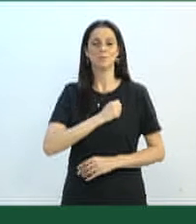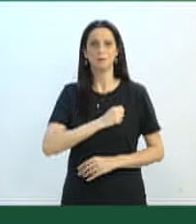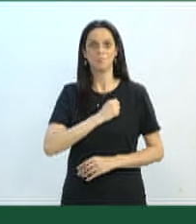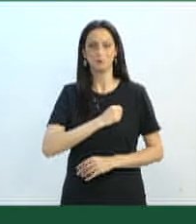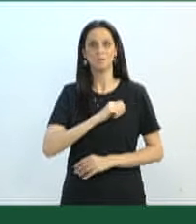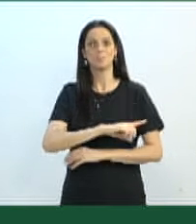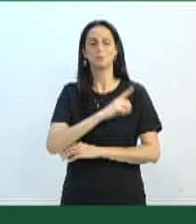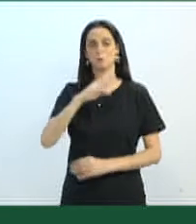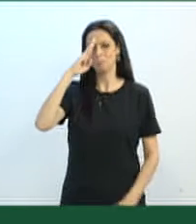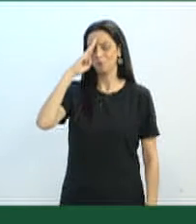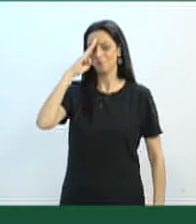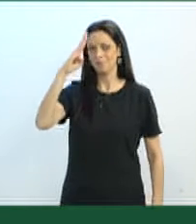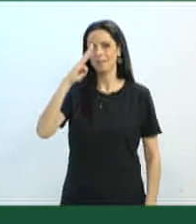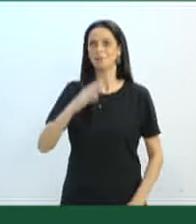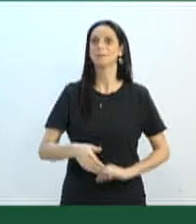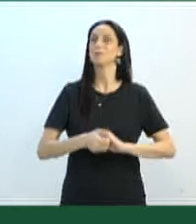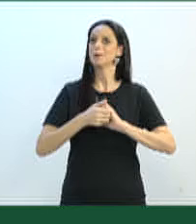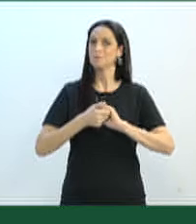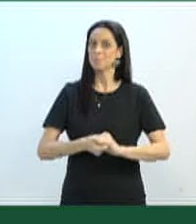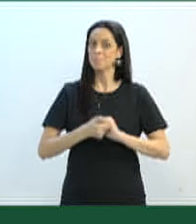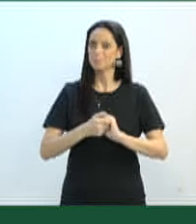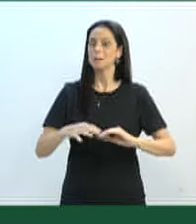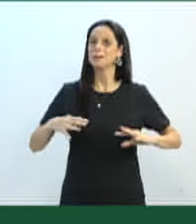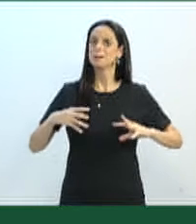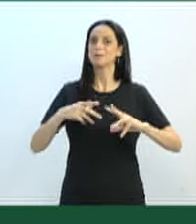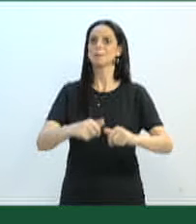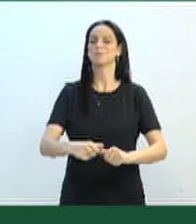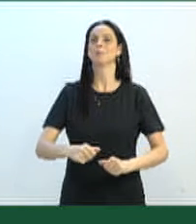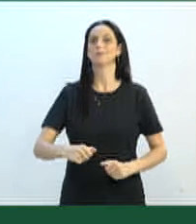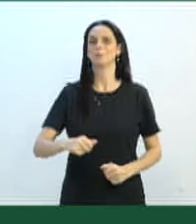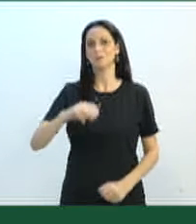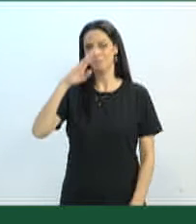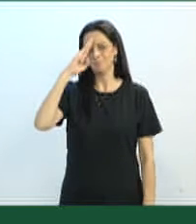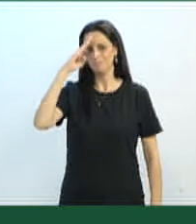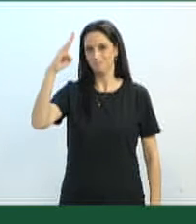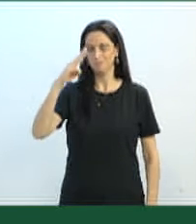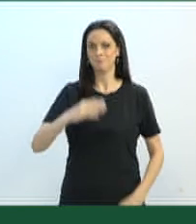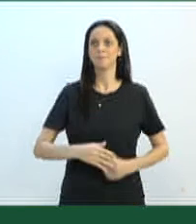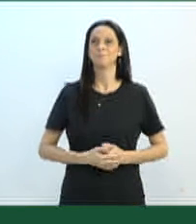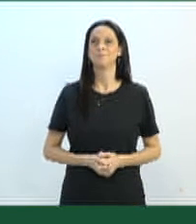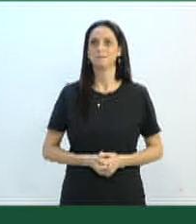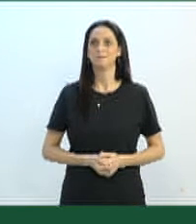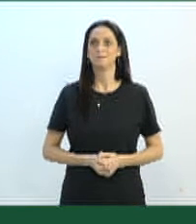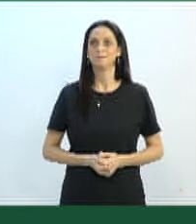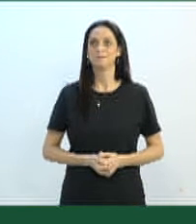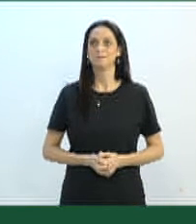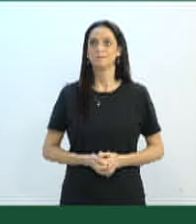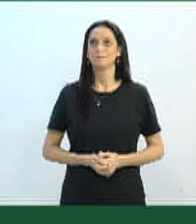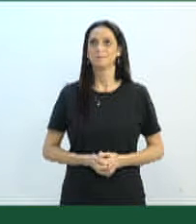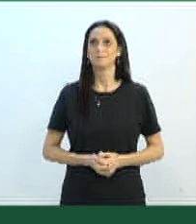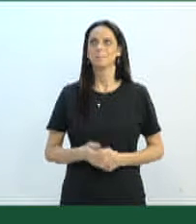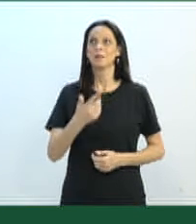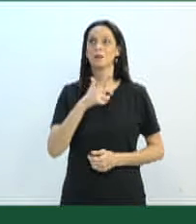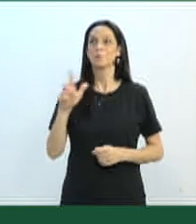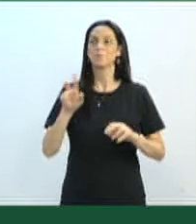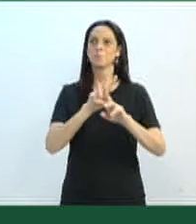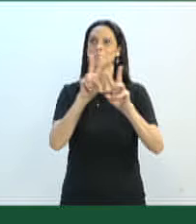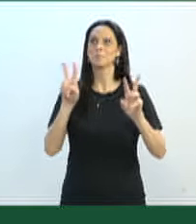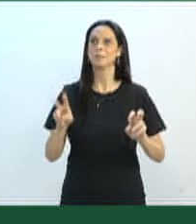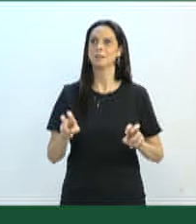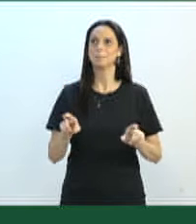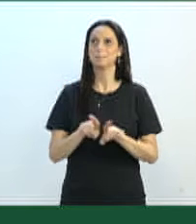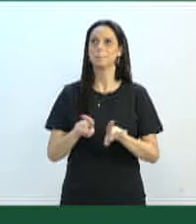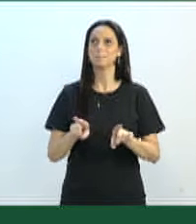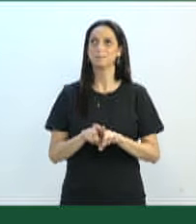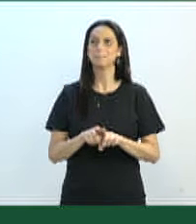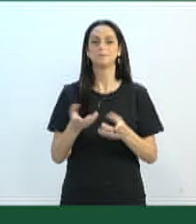é cumprimentar aí a todo o batalhão. Outro assunto também